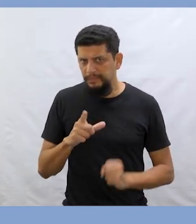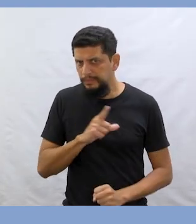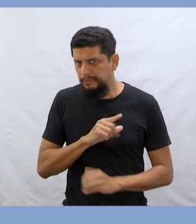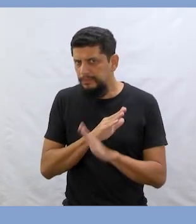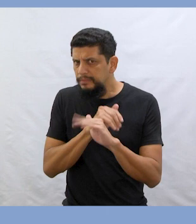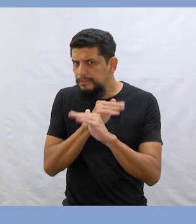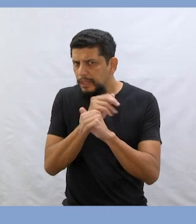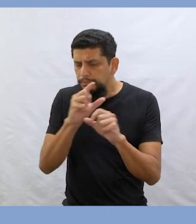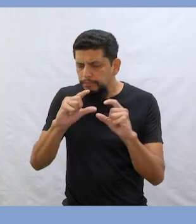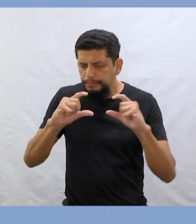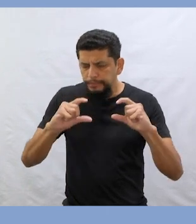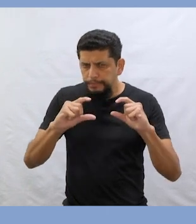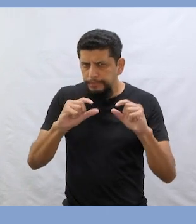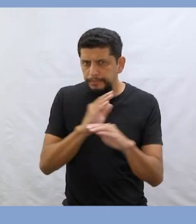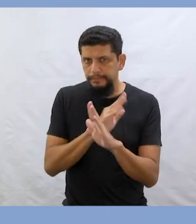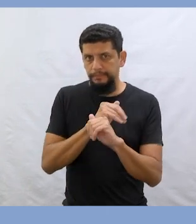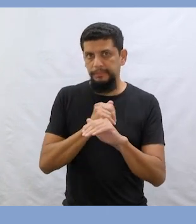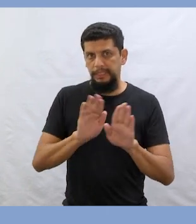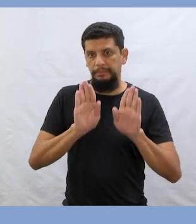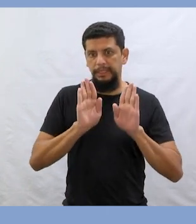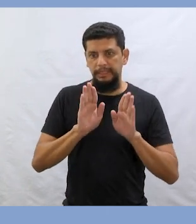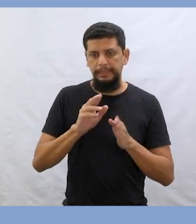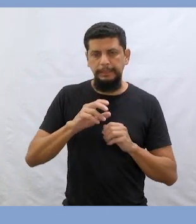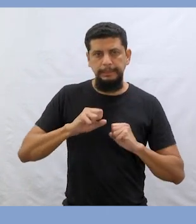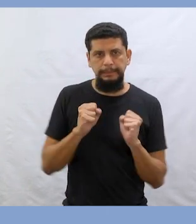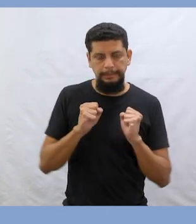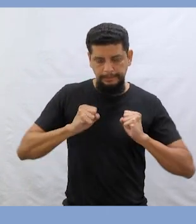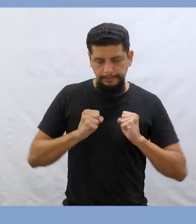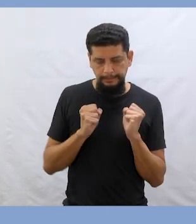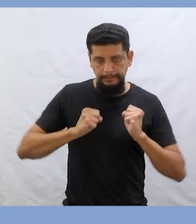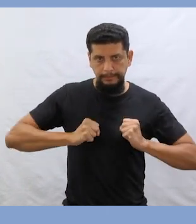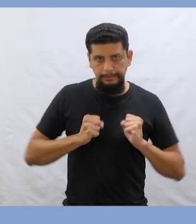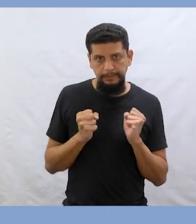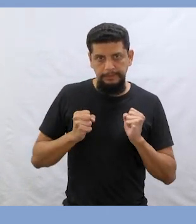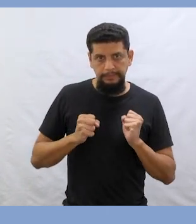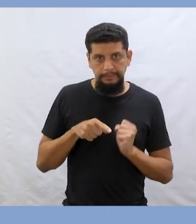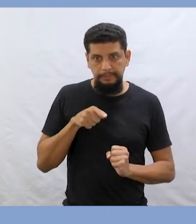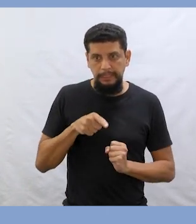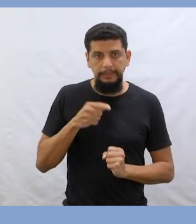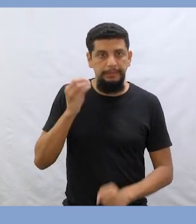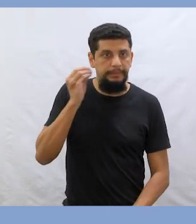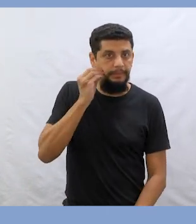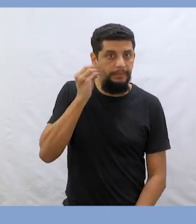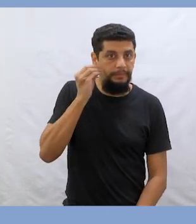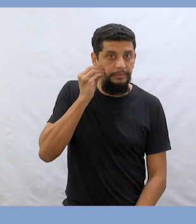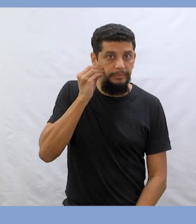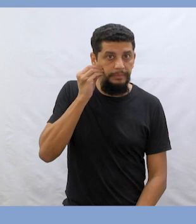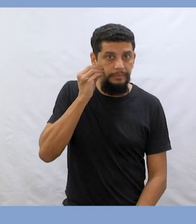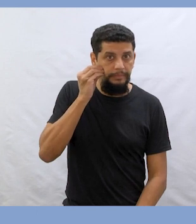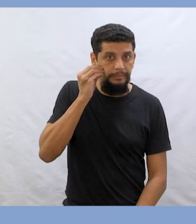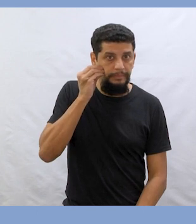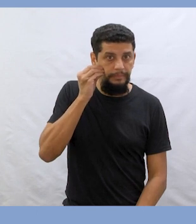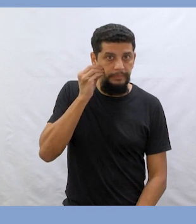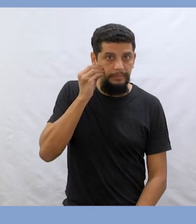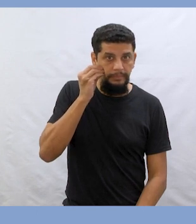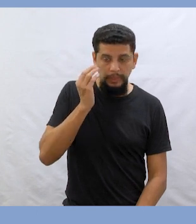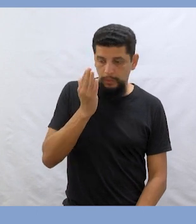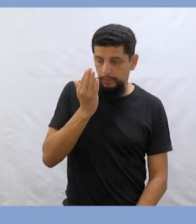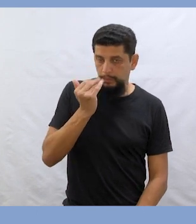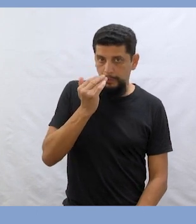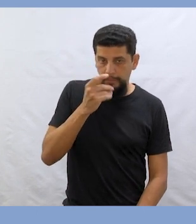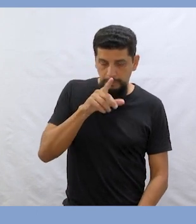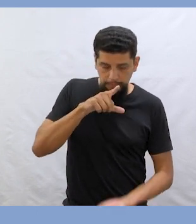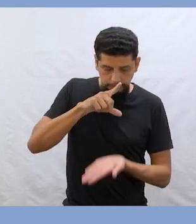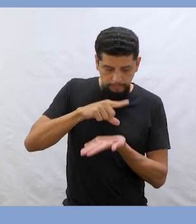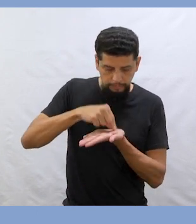uma asinha bem pequenininha, mas ele tenta bater as asinhas para ir tentar comer, né,